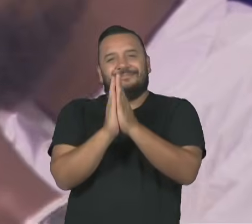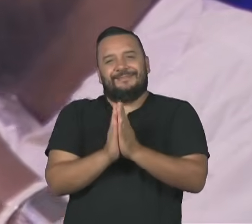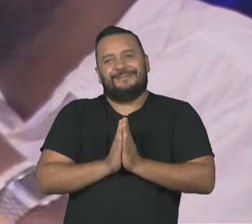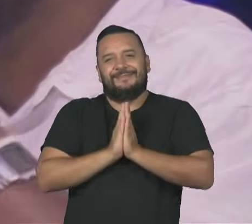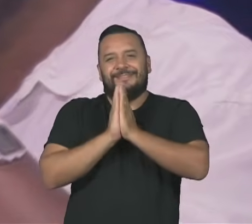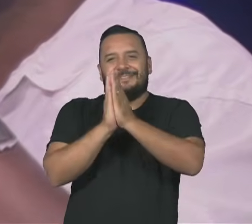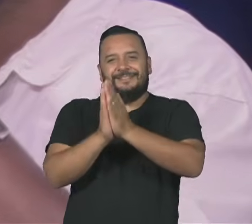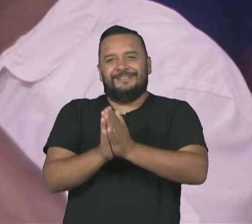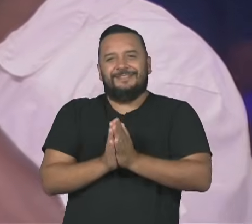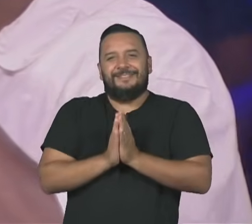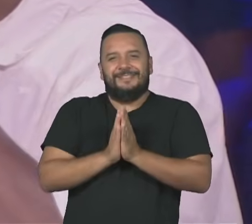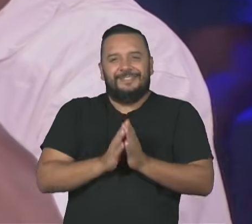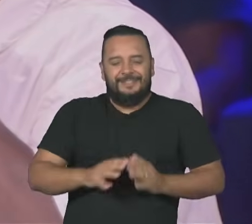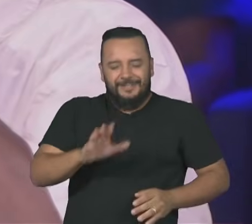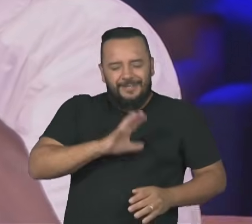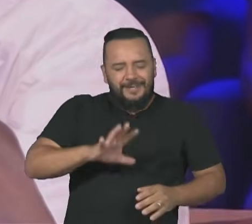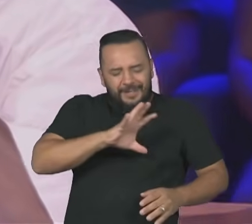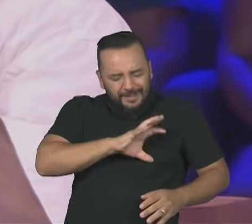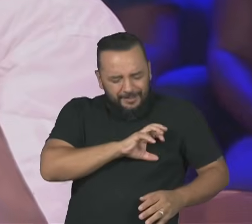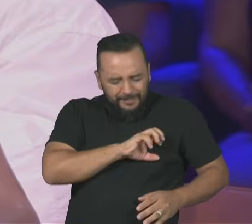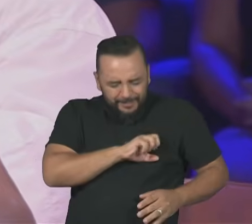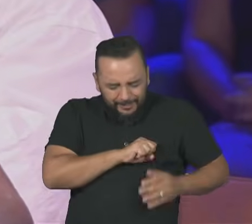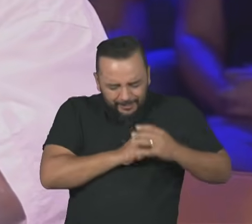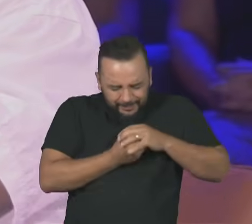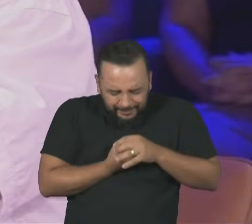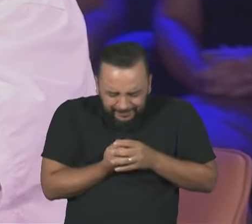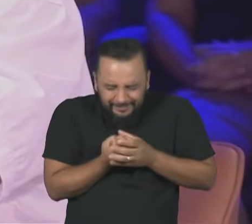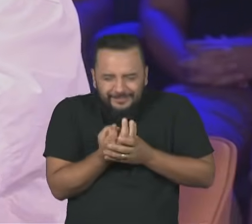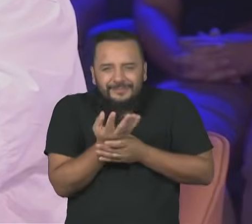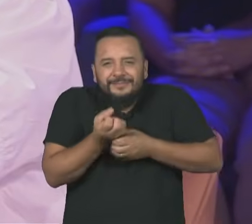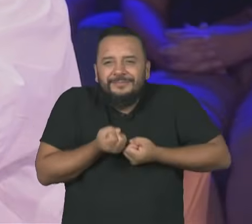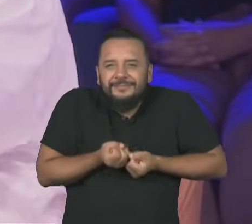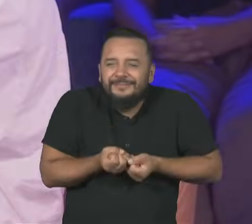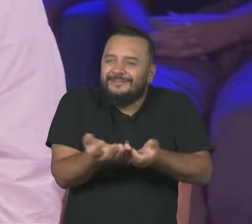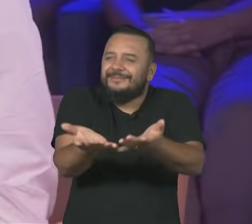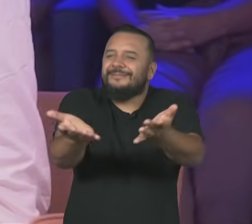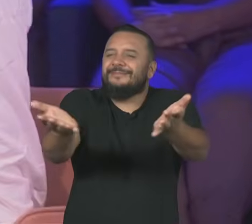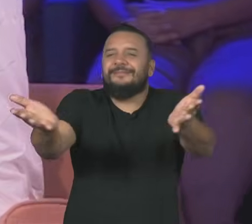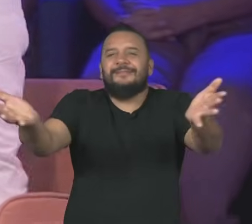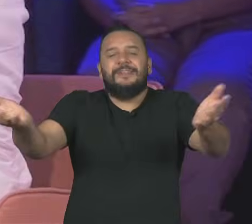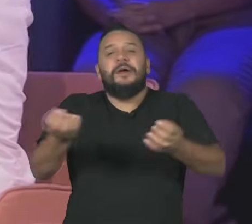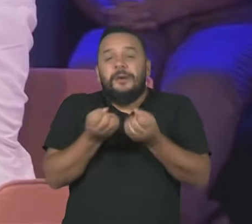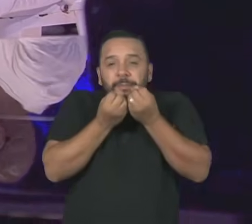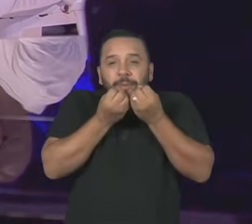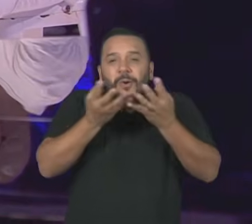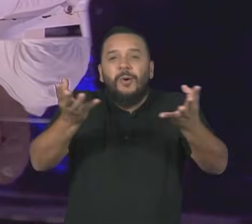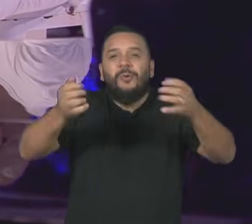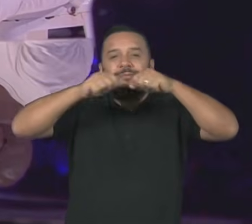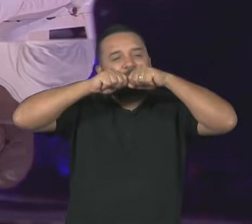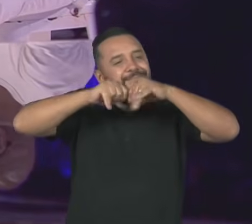Pro amor florescer, pro bem imperar. Bem bonito pra acabar.